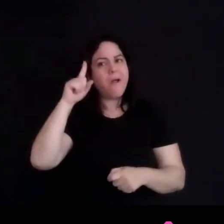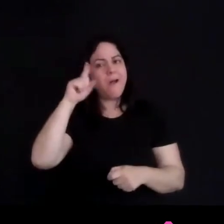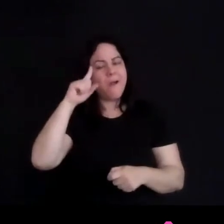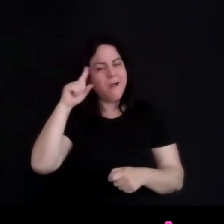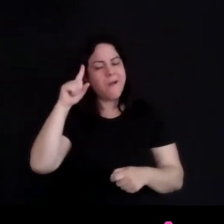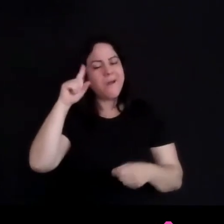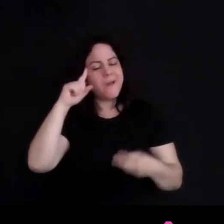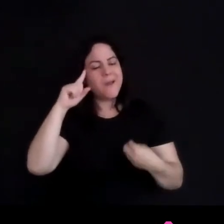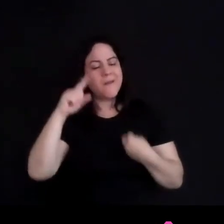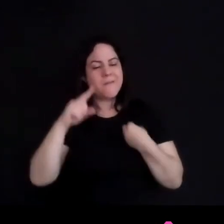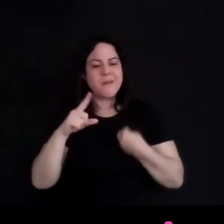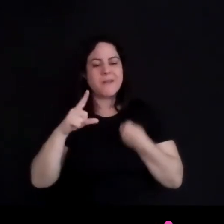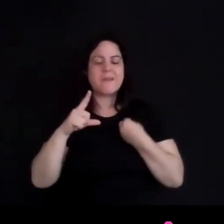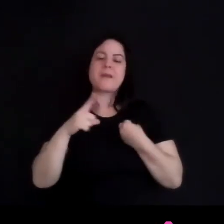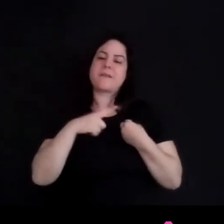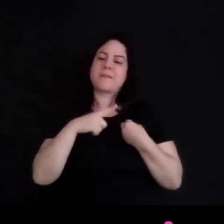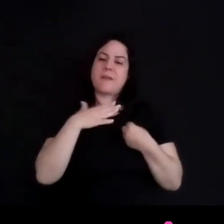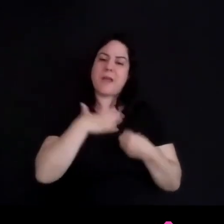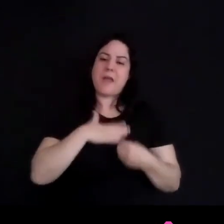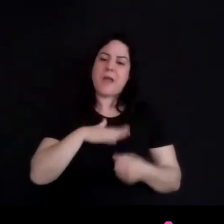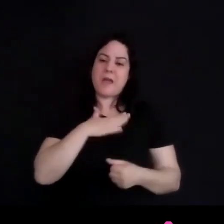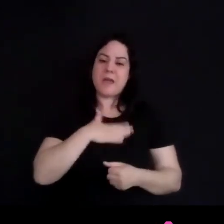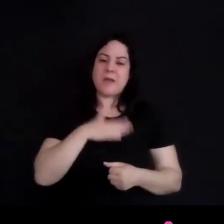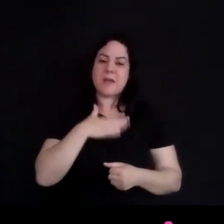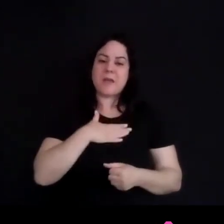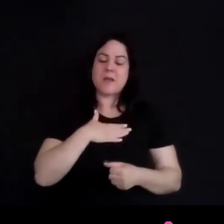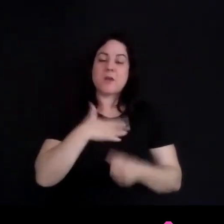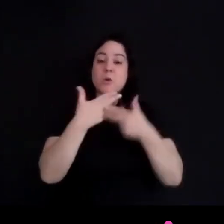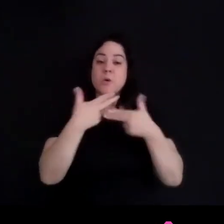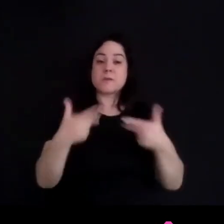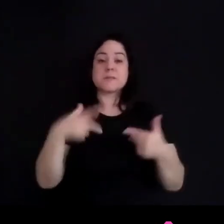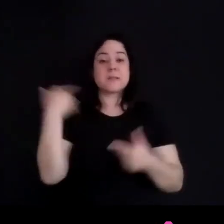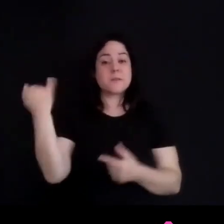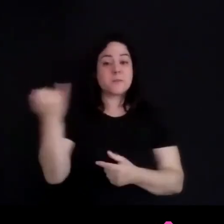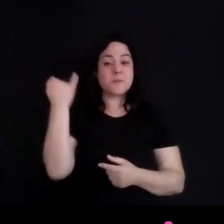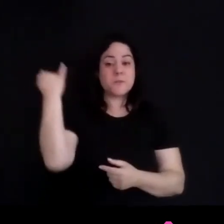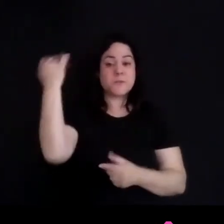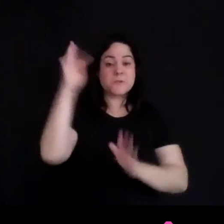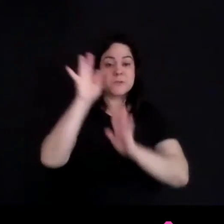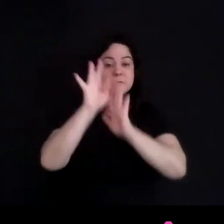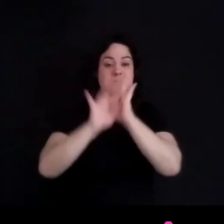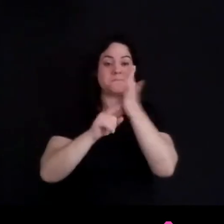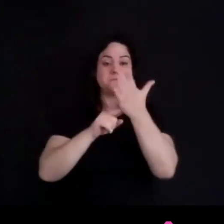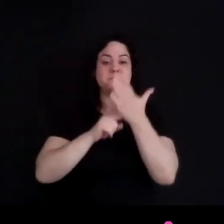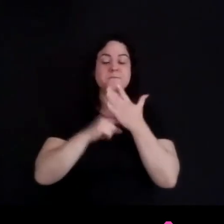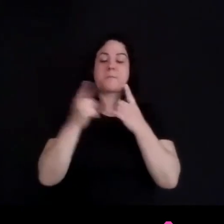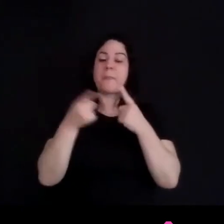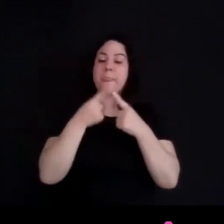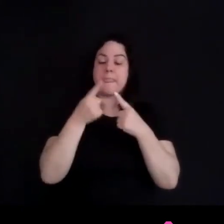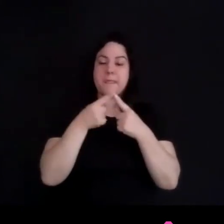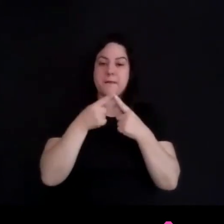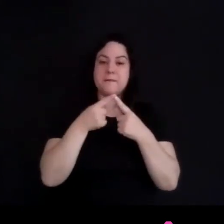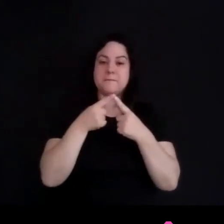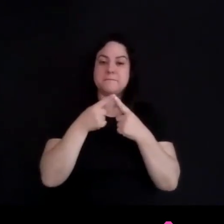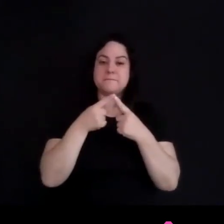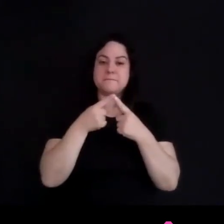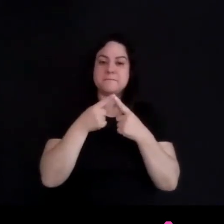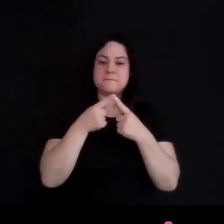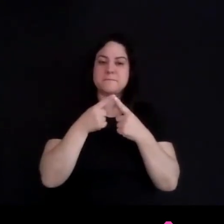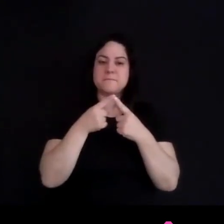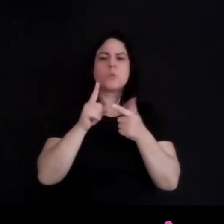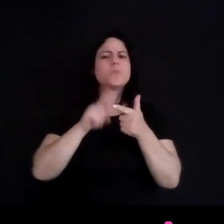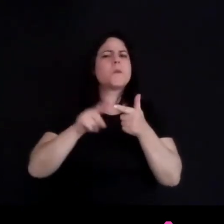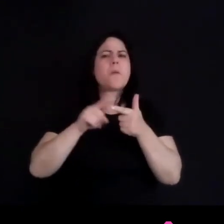com tranquilidade. Missões importantes que esse texto vai nos mostrar. Primeira coisa, não tem problema ter